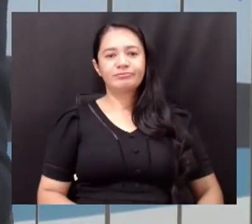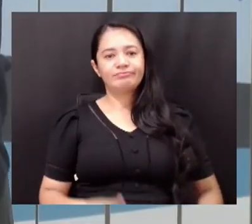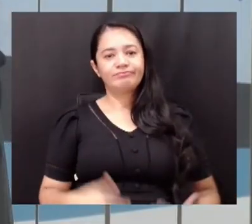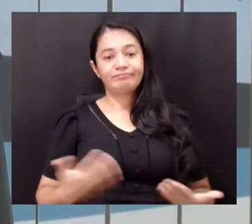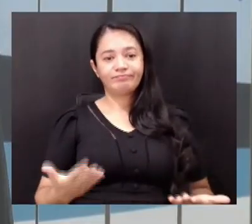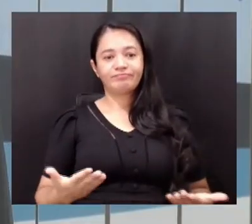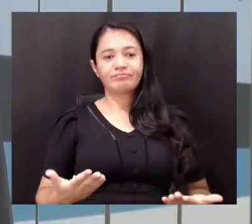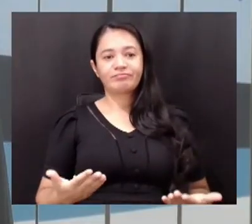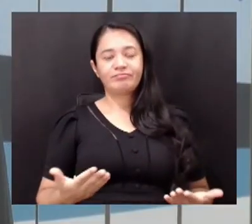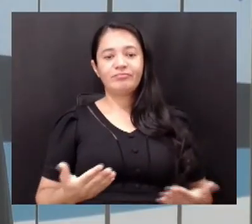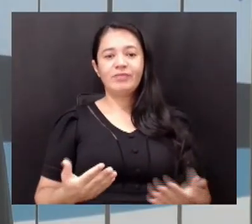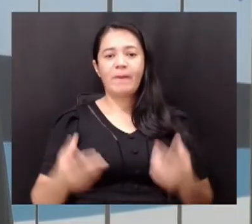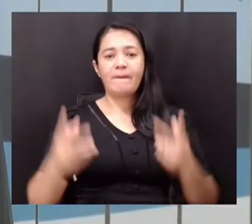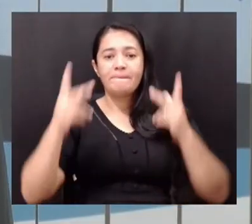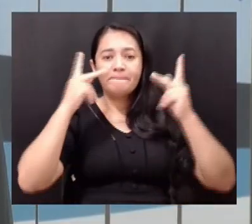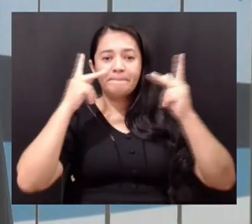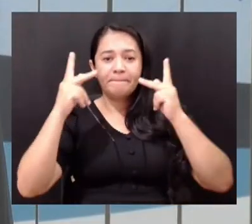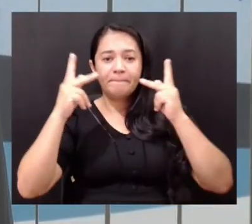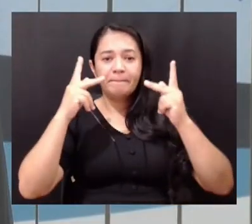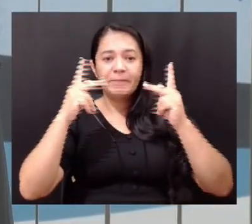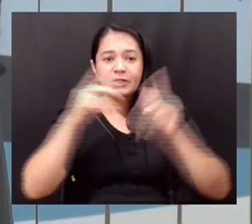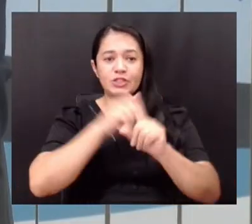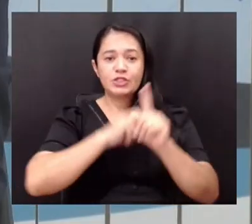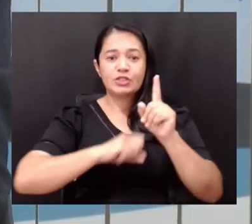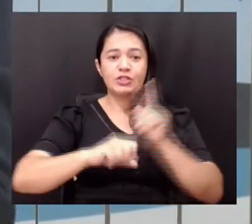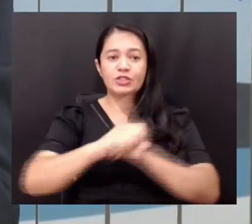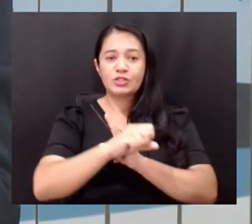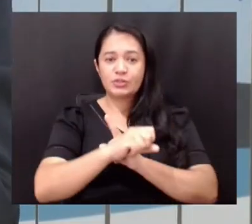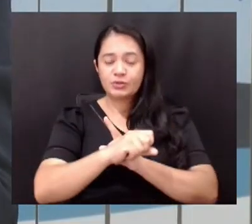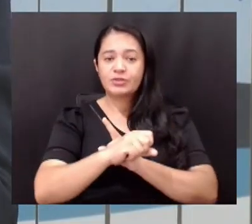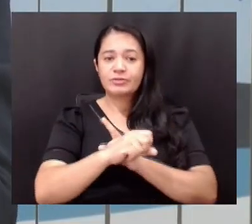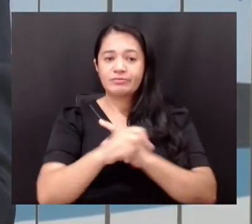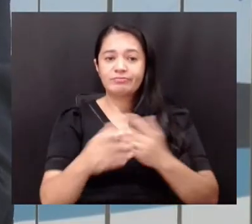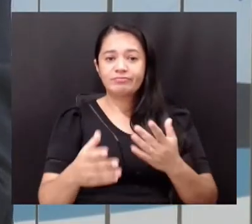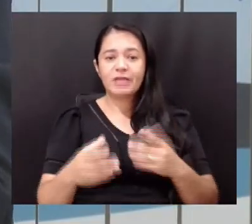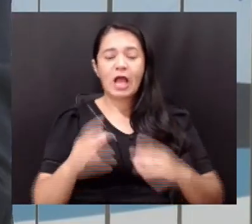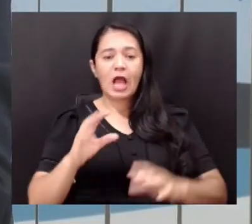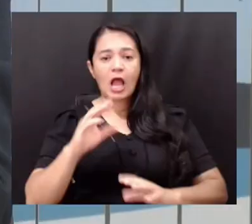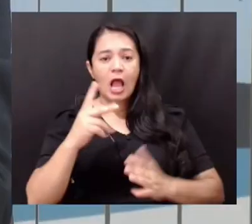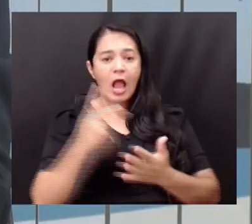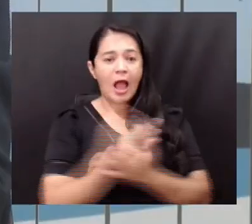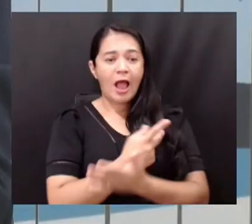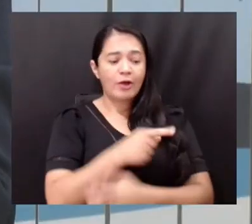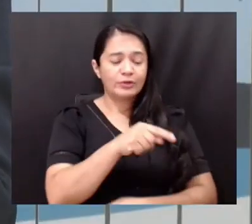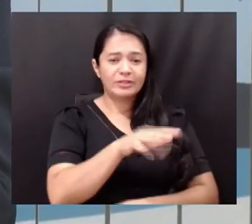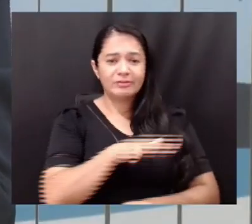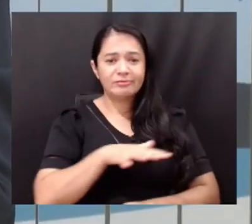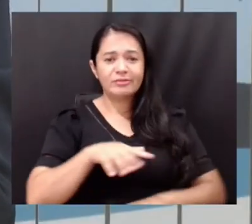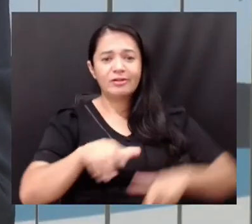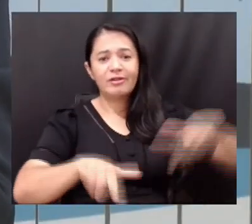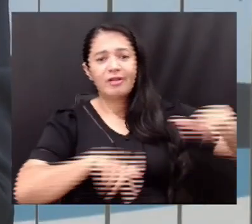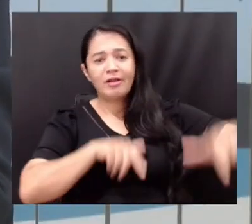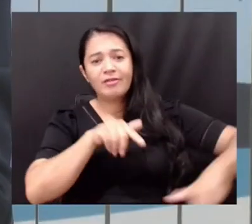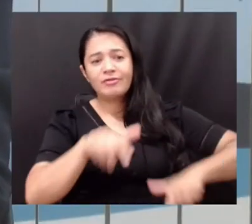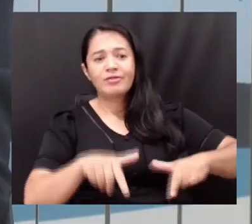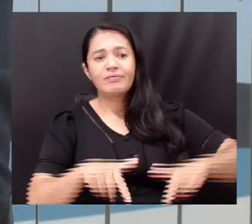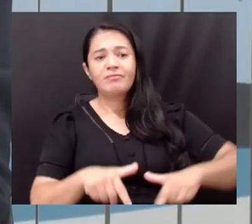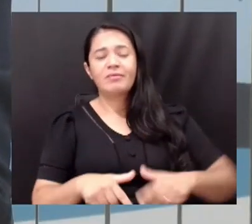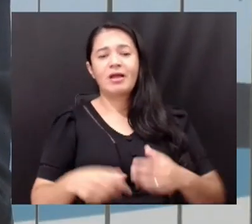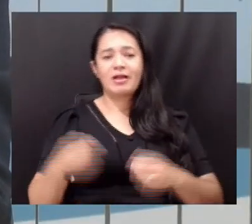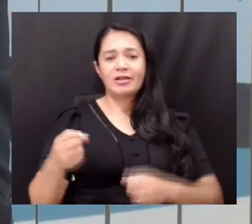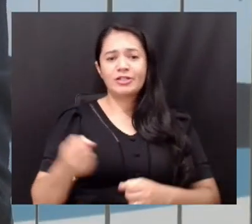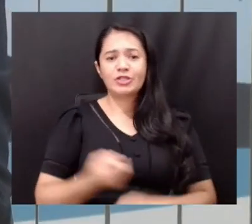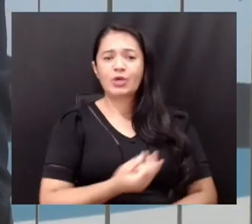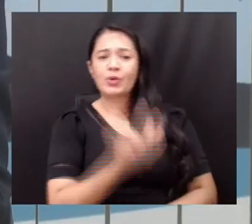psicossociais, aqueles que são gerados no trabalho, demandas quantitativas, demandas emocionais,